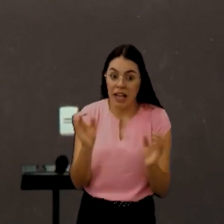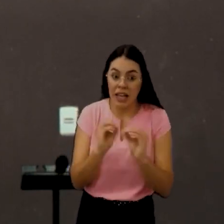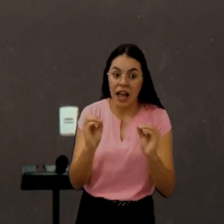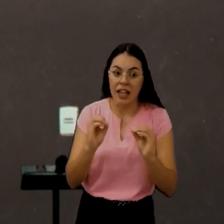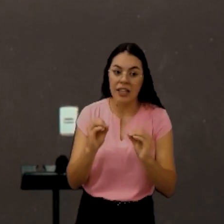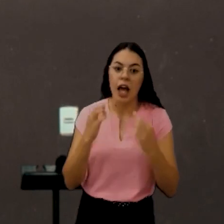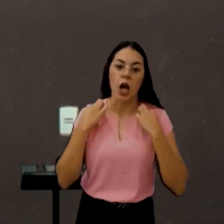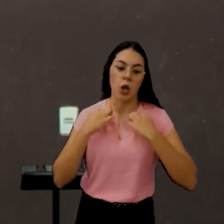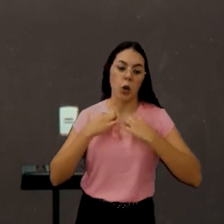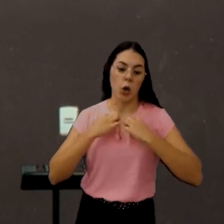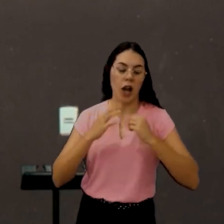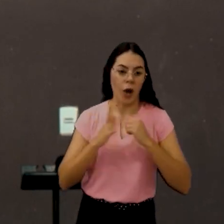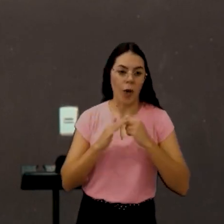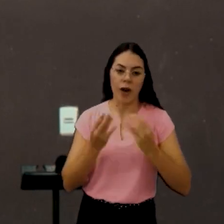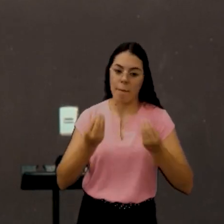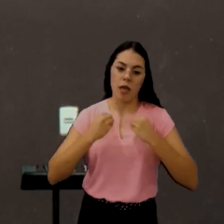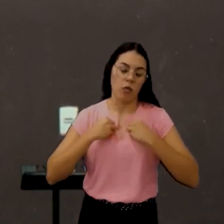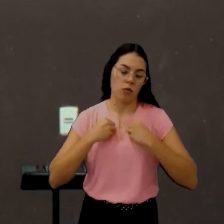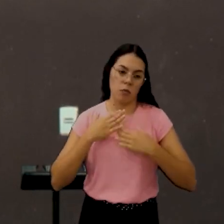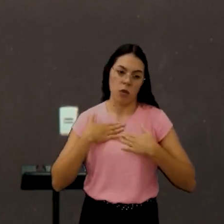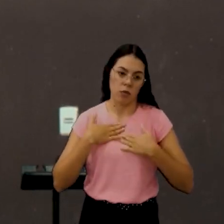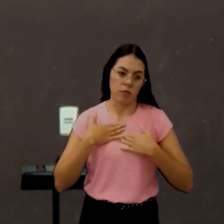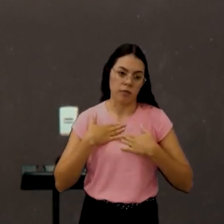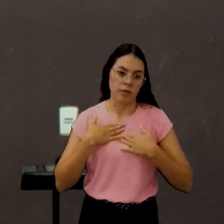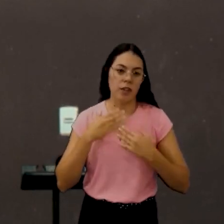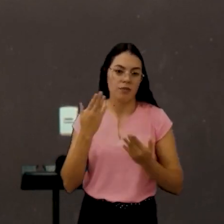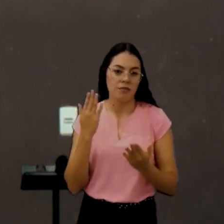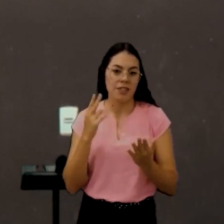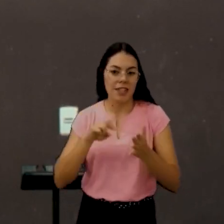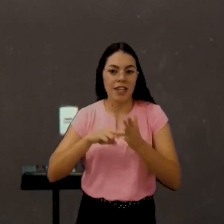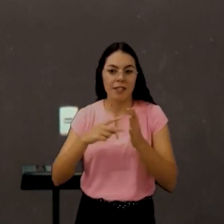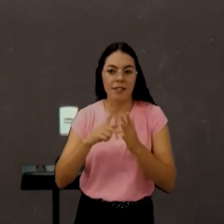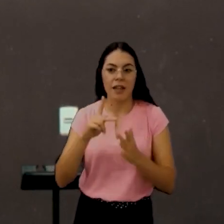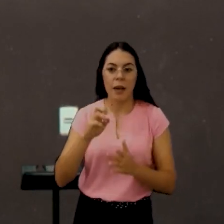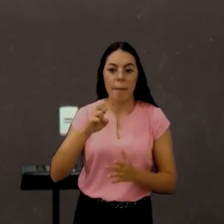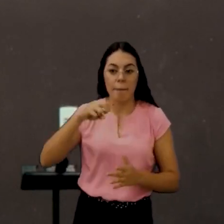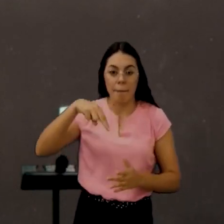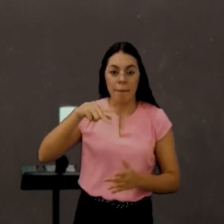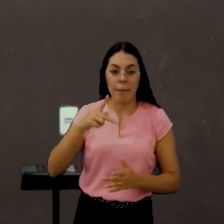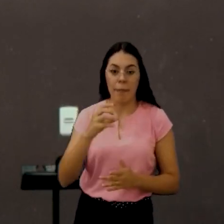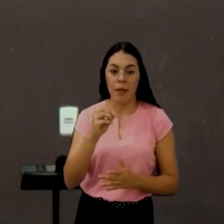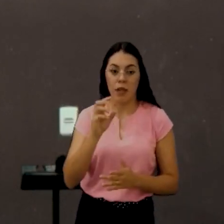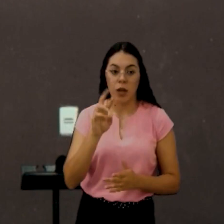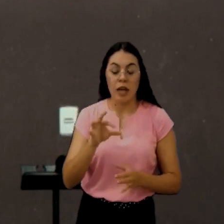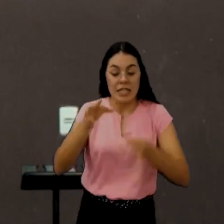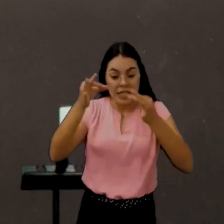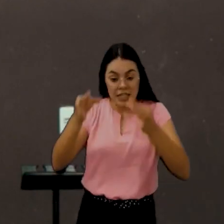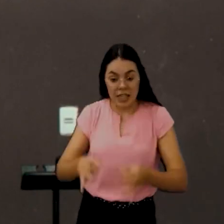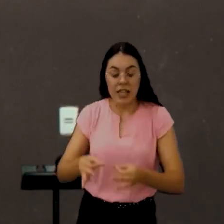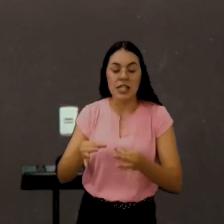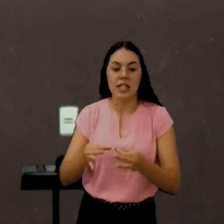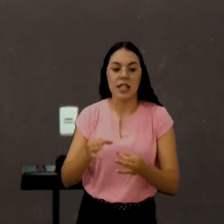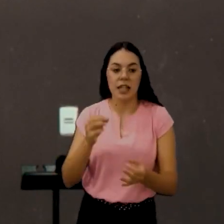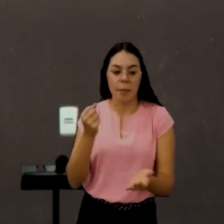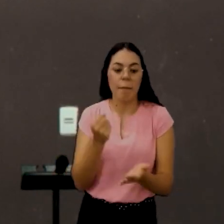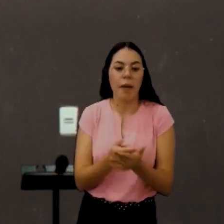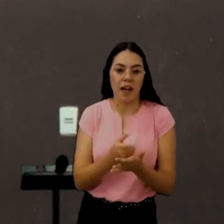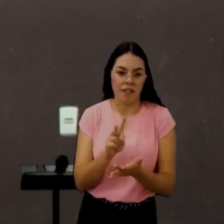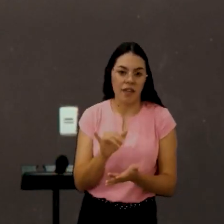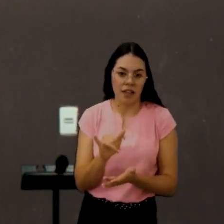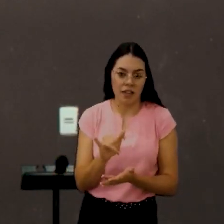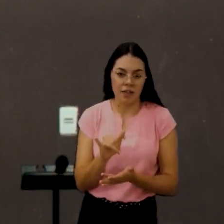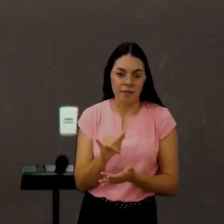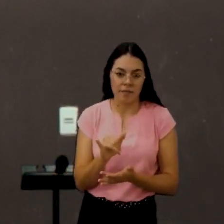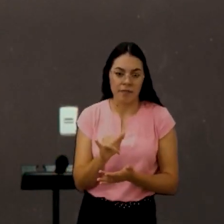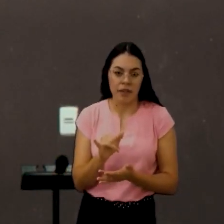mim. Então o colar de ouro é o penhor, é a certeza de que a dívida vai ser paga. O